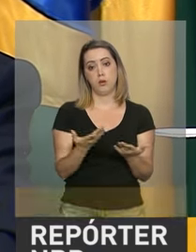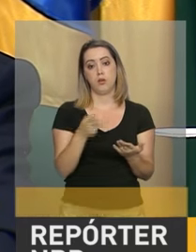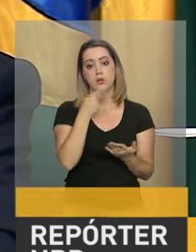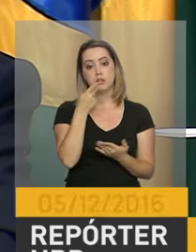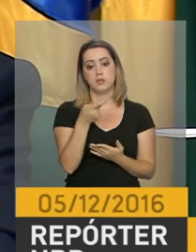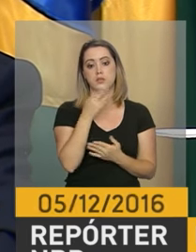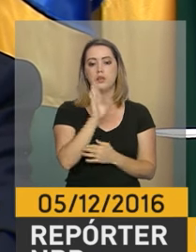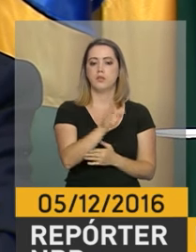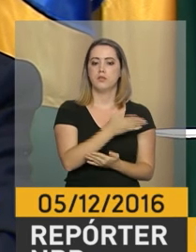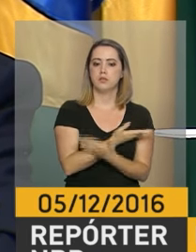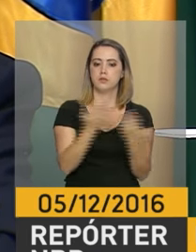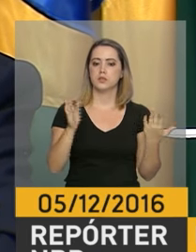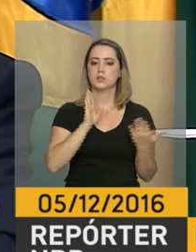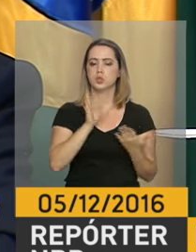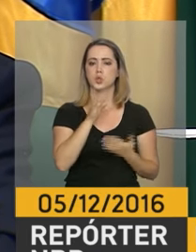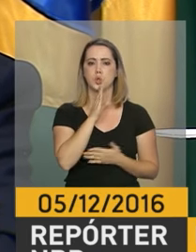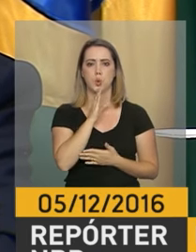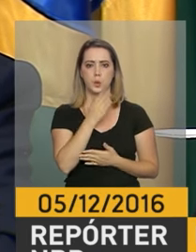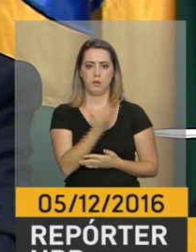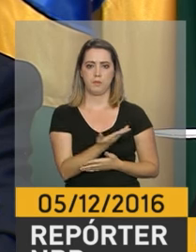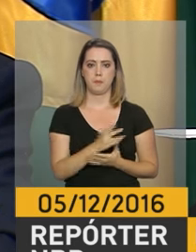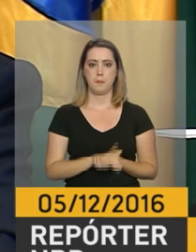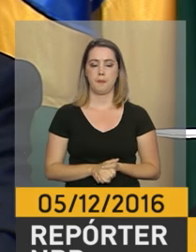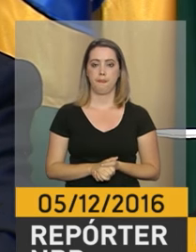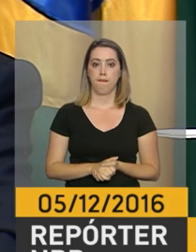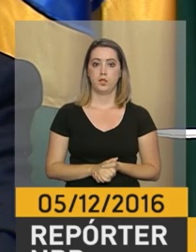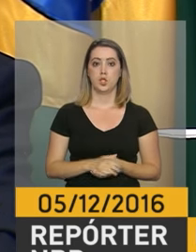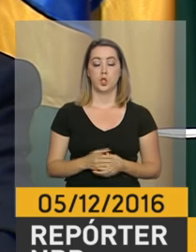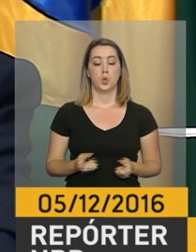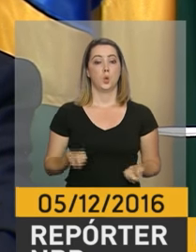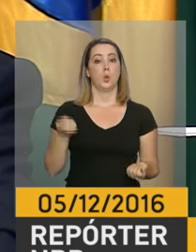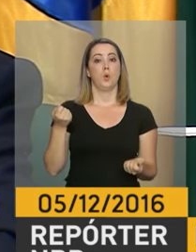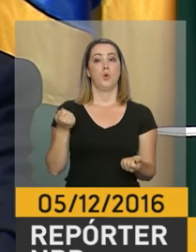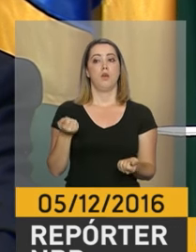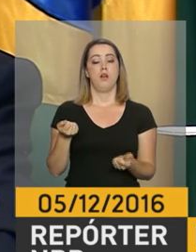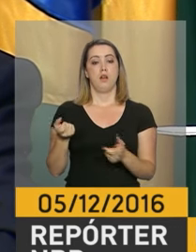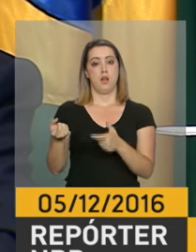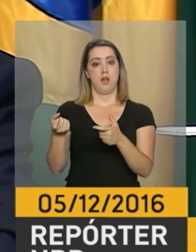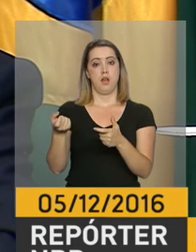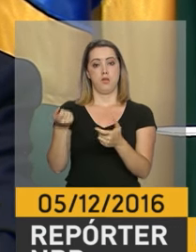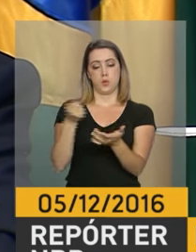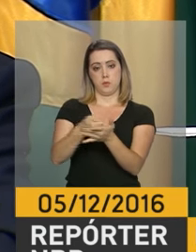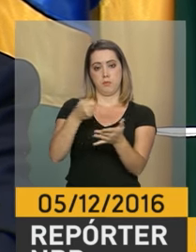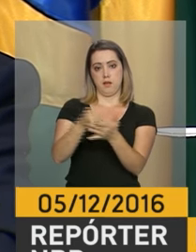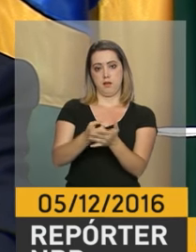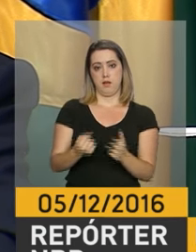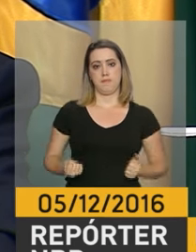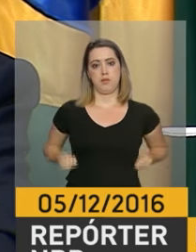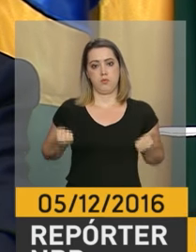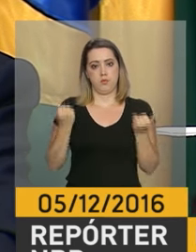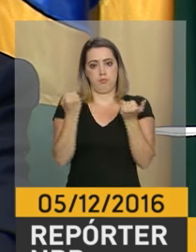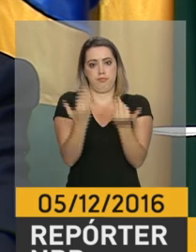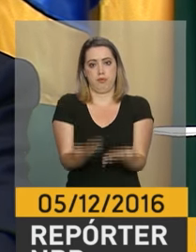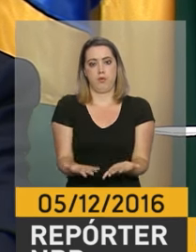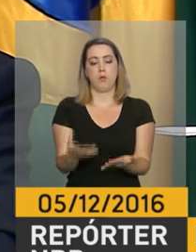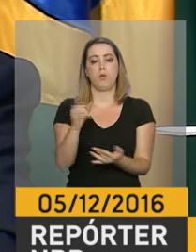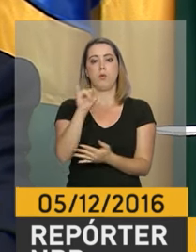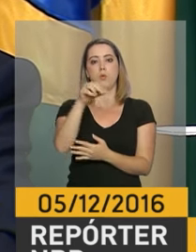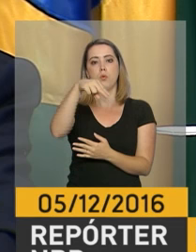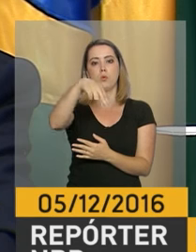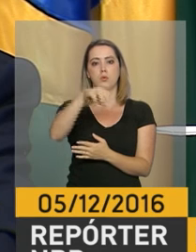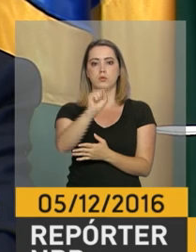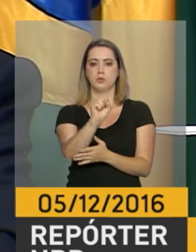que deve ser do conhecimento de todos, mas as despesas com previdência estão em torno de 8% do PIB. Em